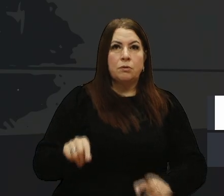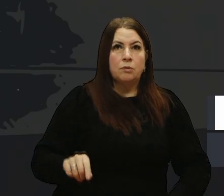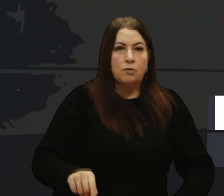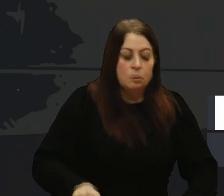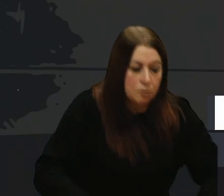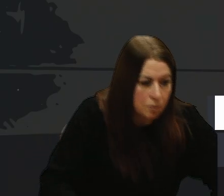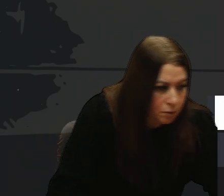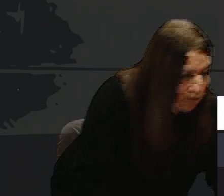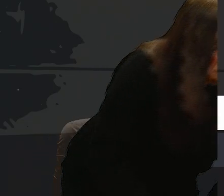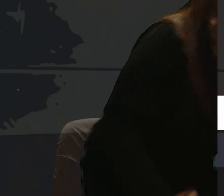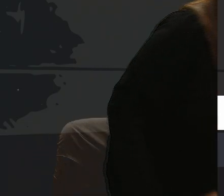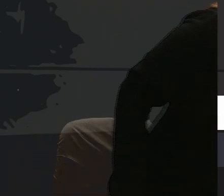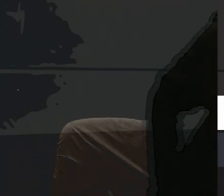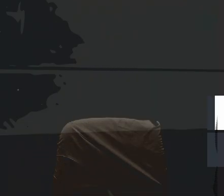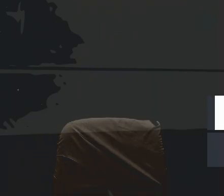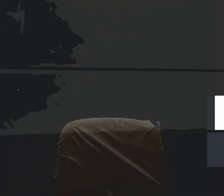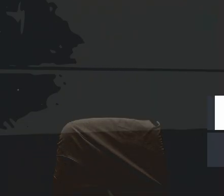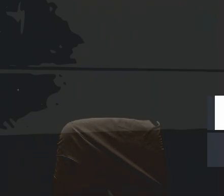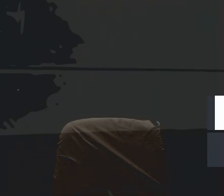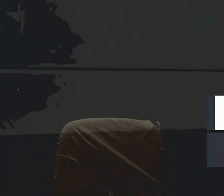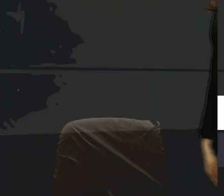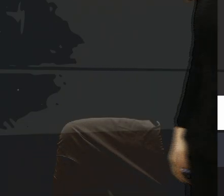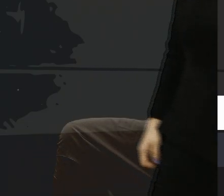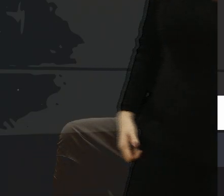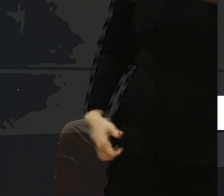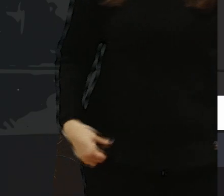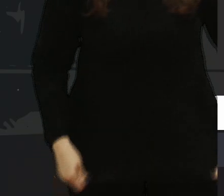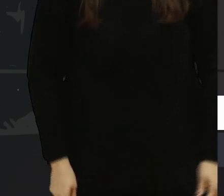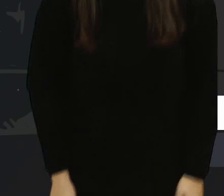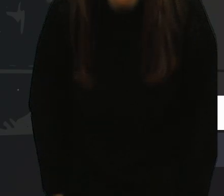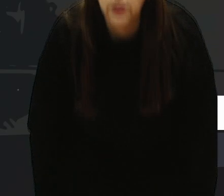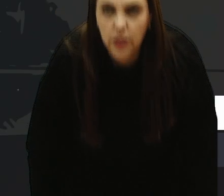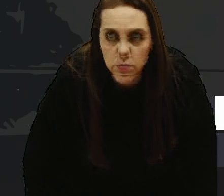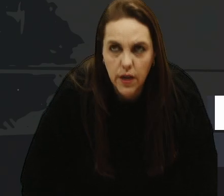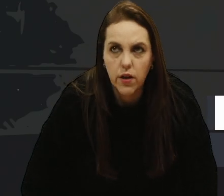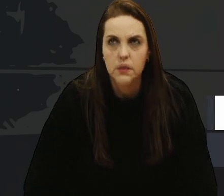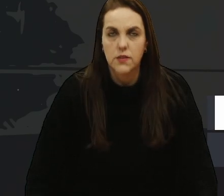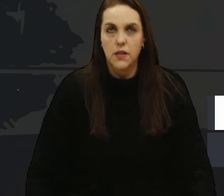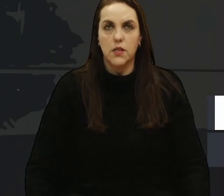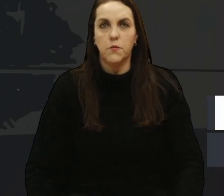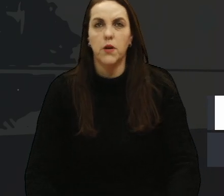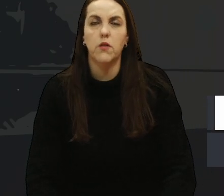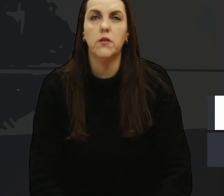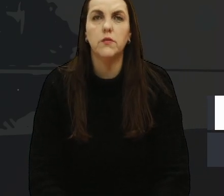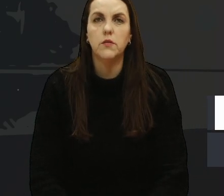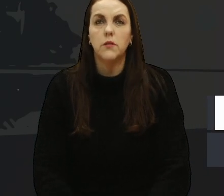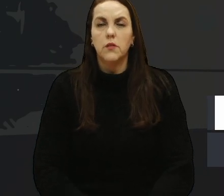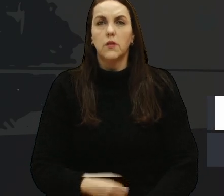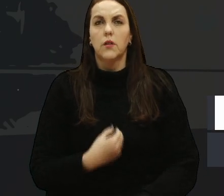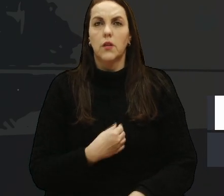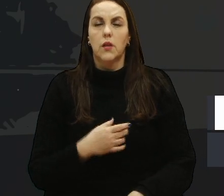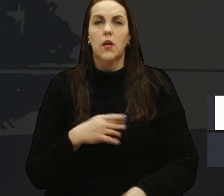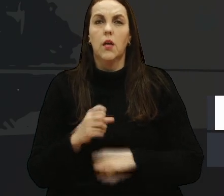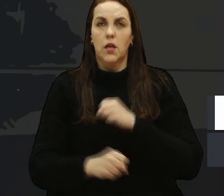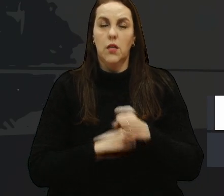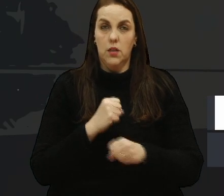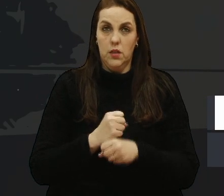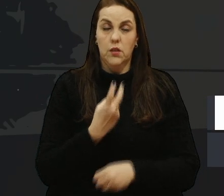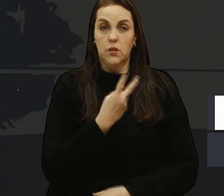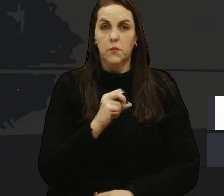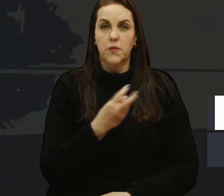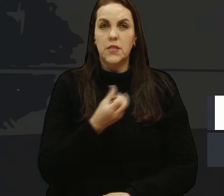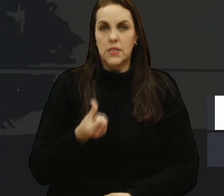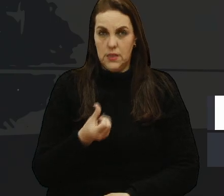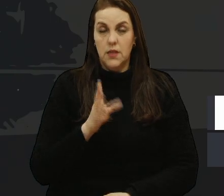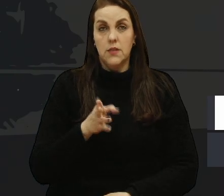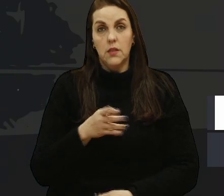né, também é importante dizer que a Festa da Uva não visa lucro, visa sim pagar o evento, e foi o que foi feito neste ano de 2026.